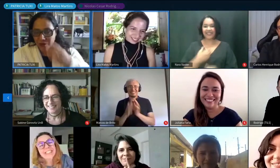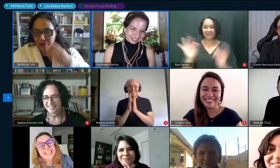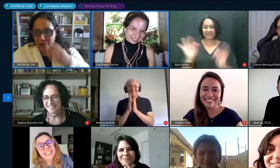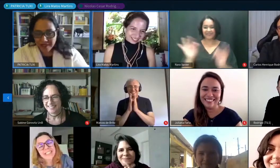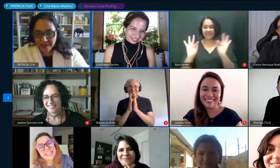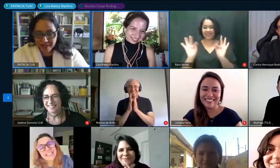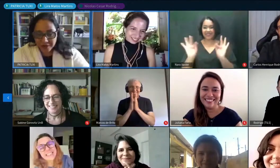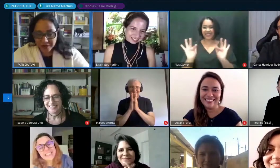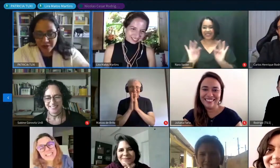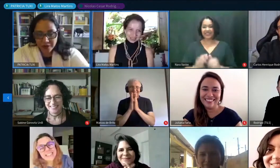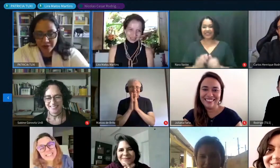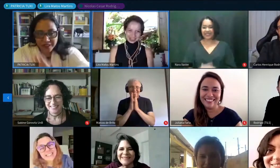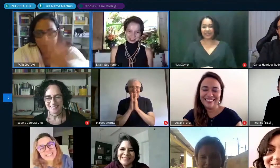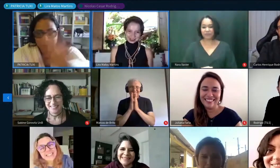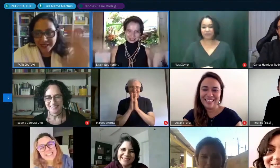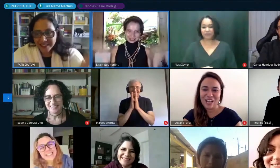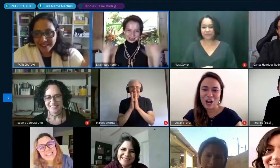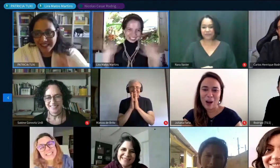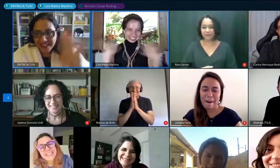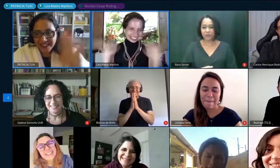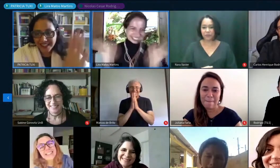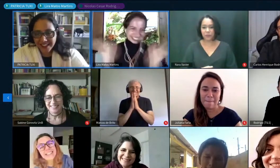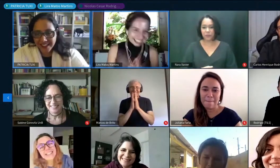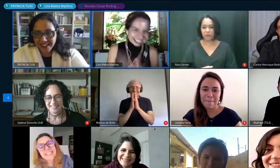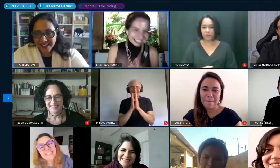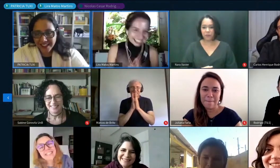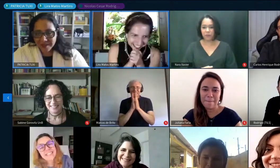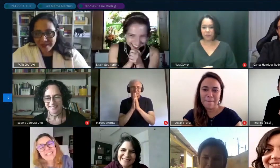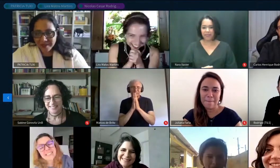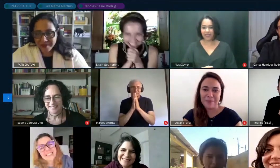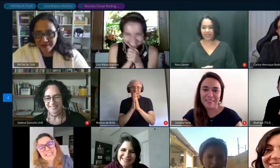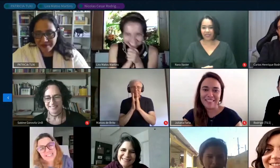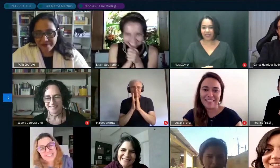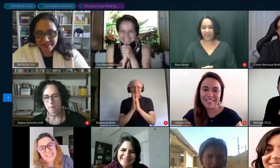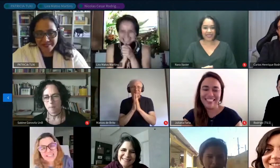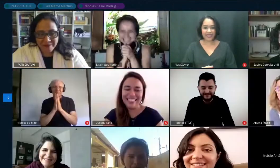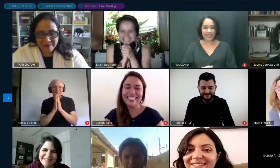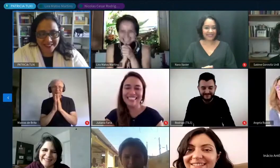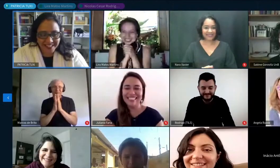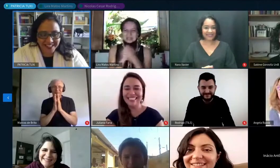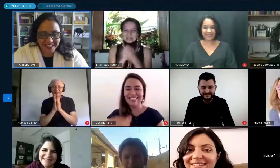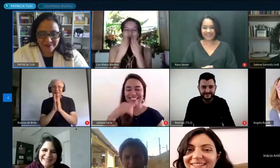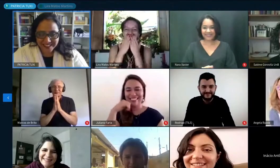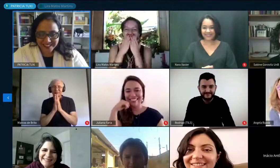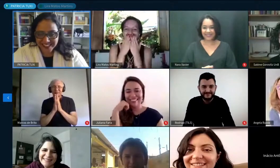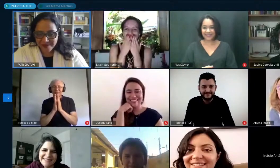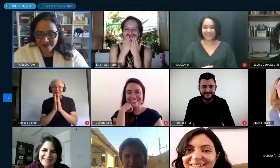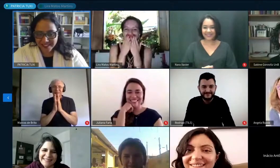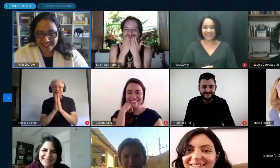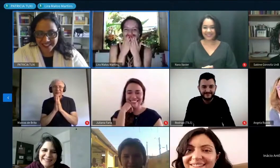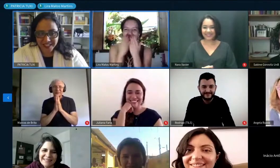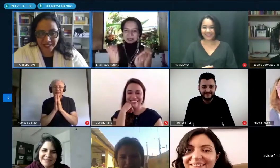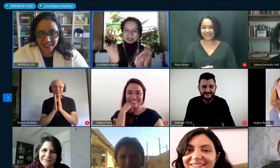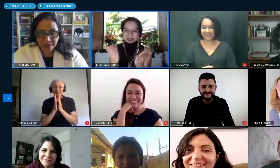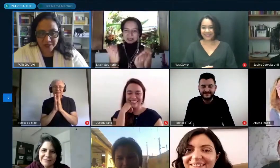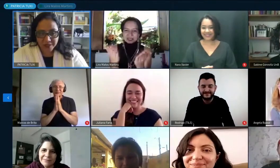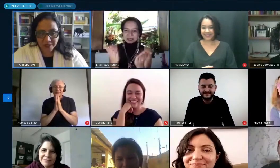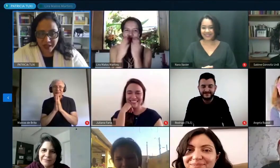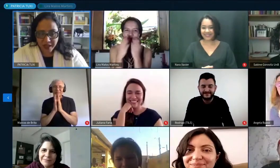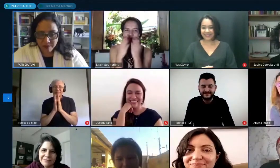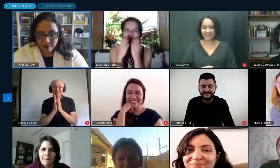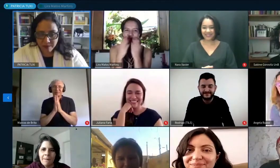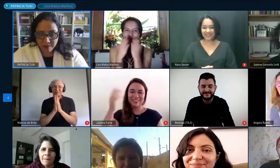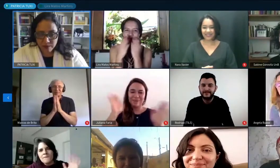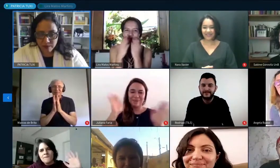mundo. A Rose. Prazer, prazer, prazer. Gente,